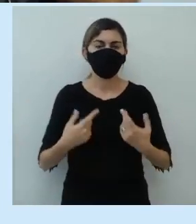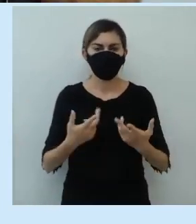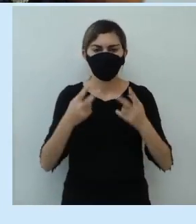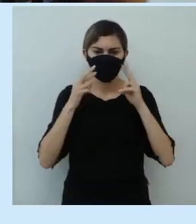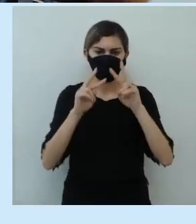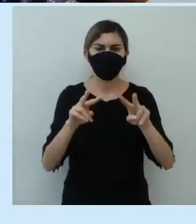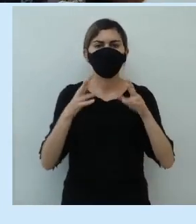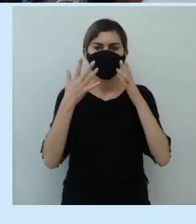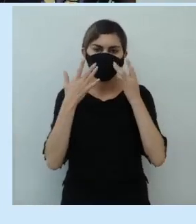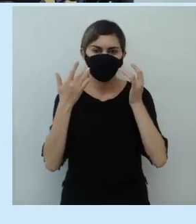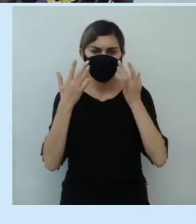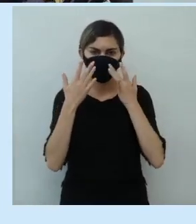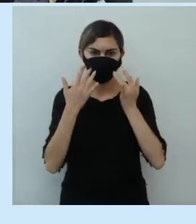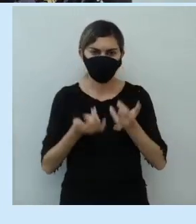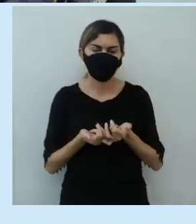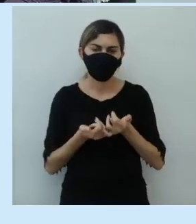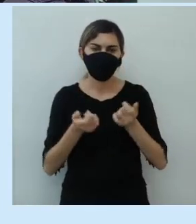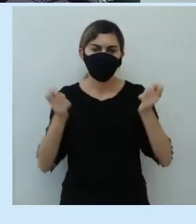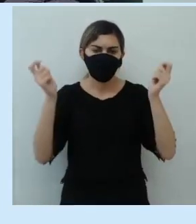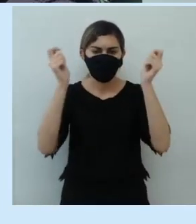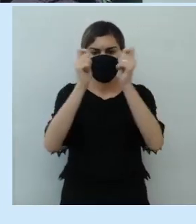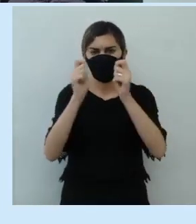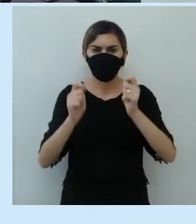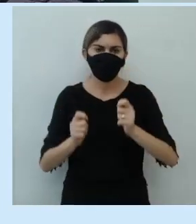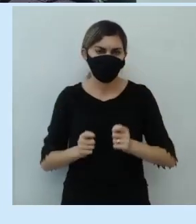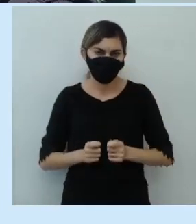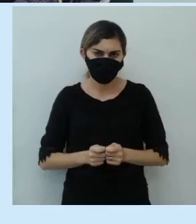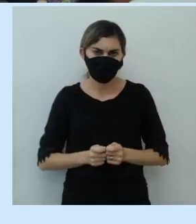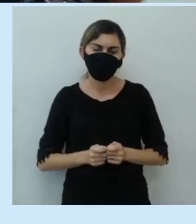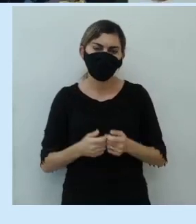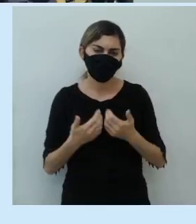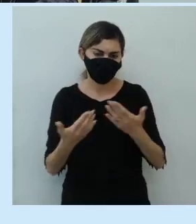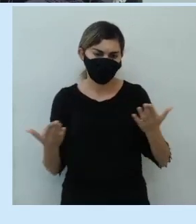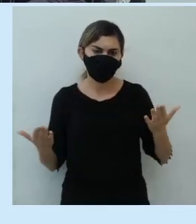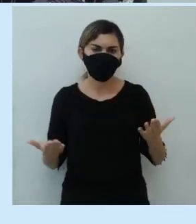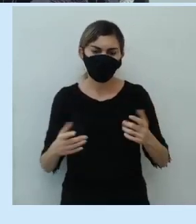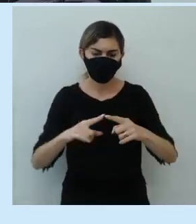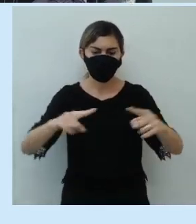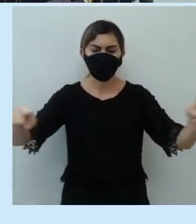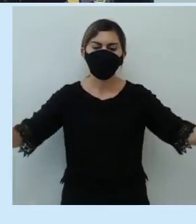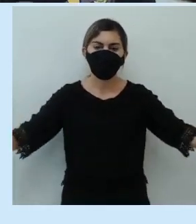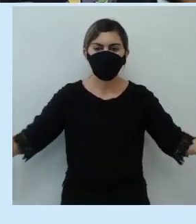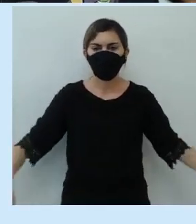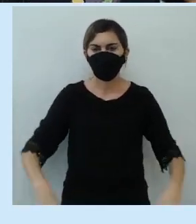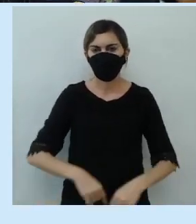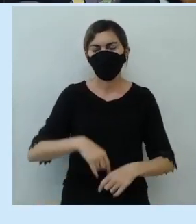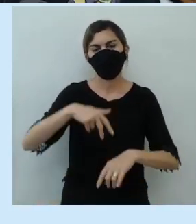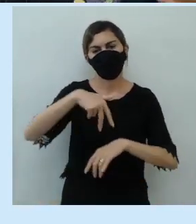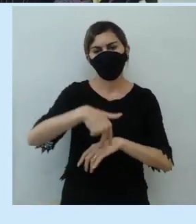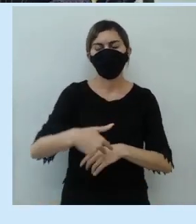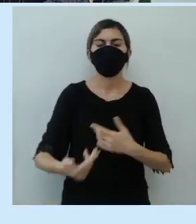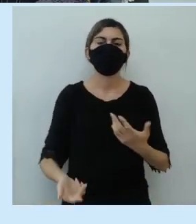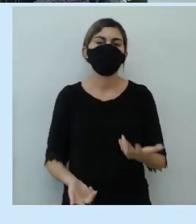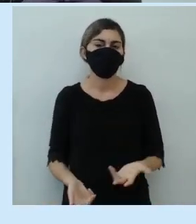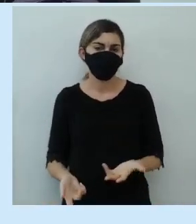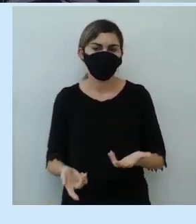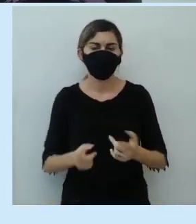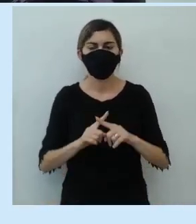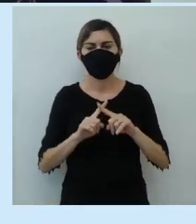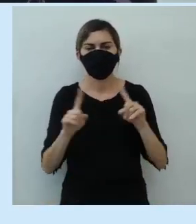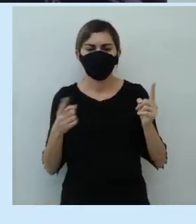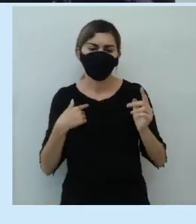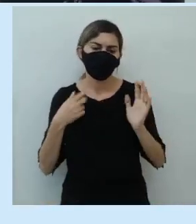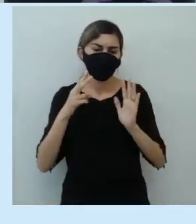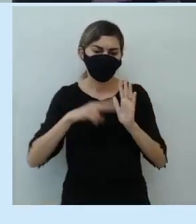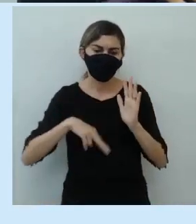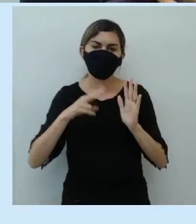já é o teatro, é uma arte tridimensional, né? Espacial, tá lá um palco para lá, né? Mas eu estou lendo,